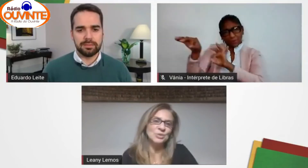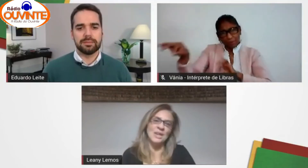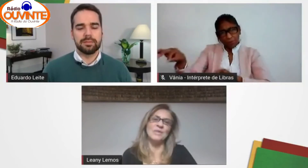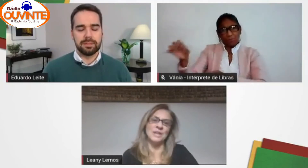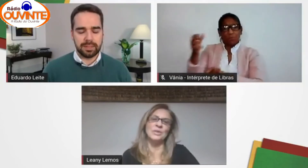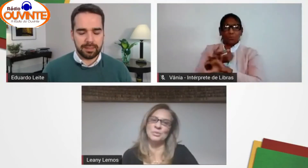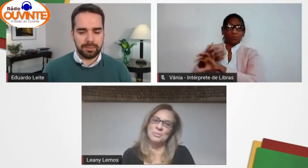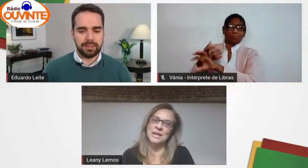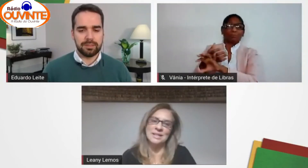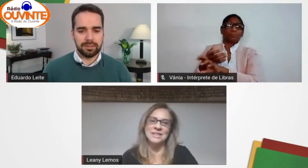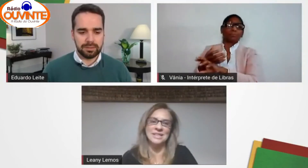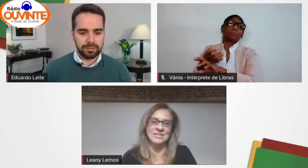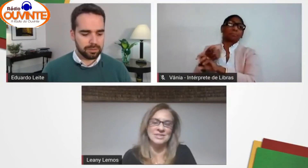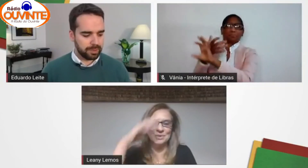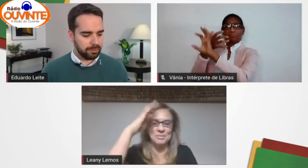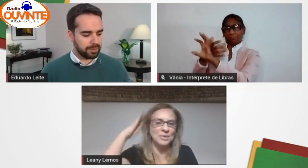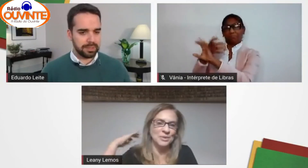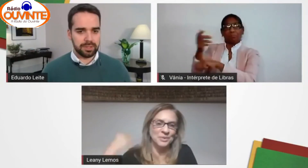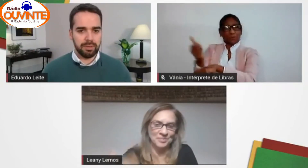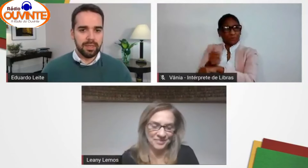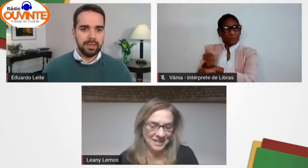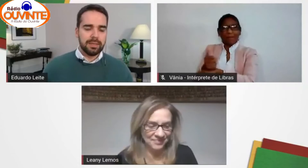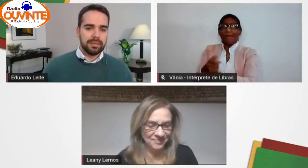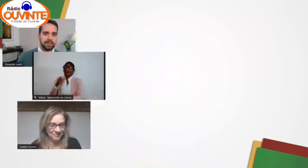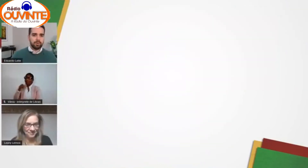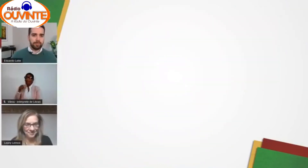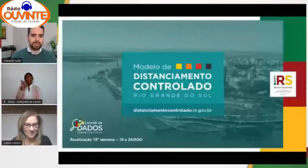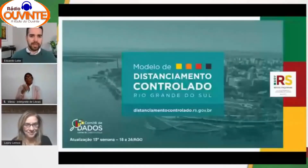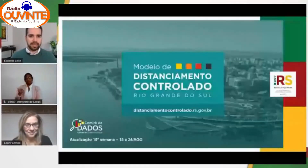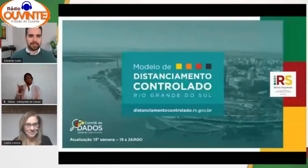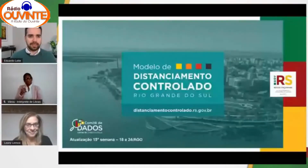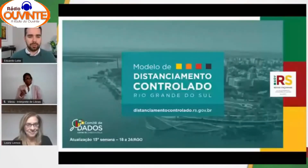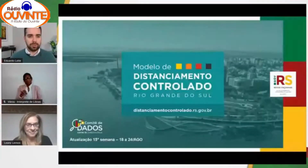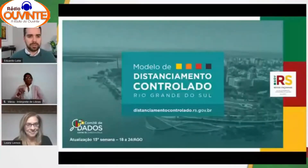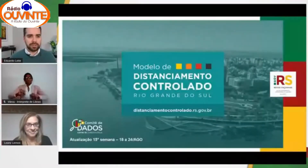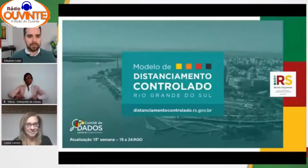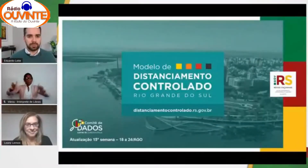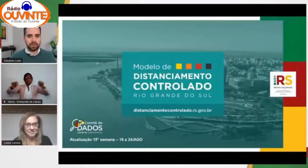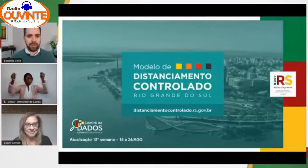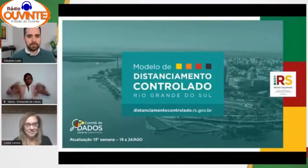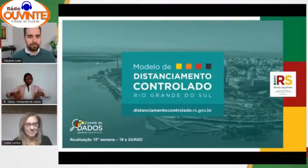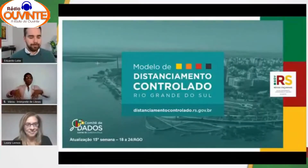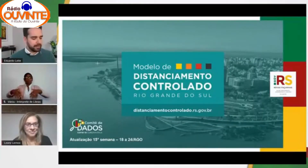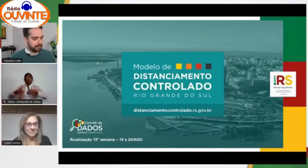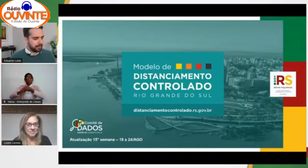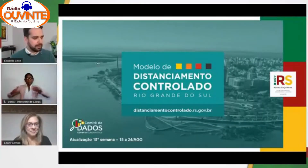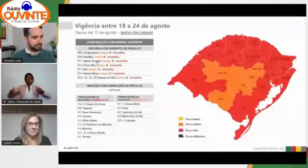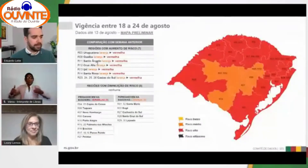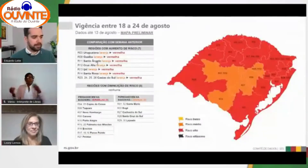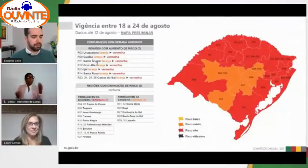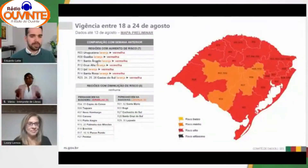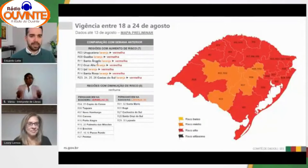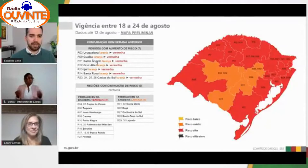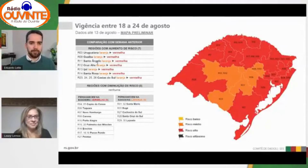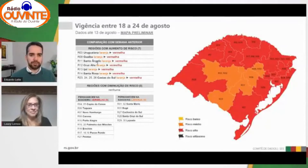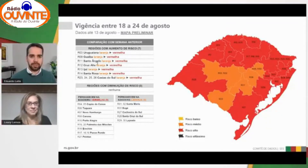ronda junto, né, governador? Exatamente. Muito bacana isso. Super importante. Então, Dani, vamos compartilhar aqui a tela sobre o distanciamento controlado,